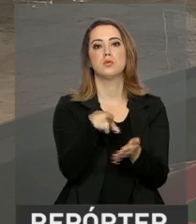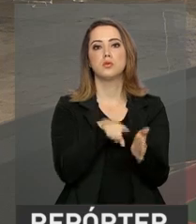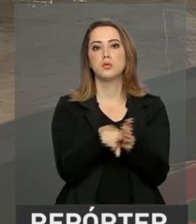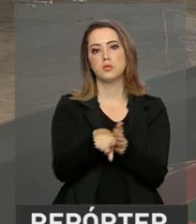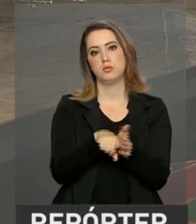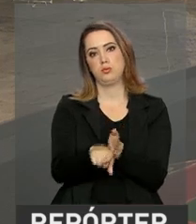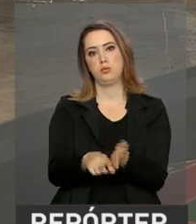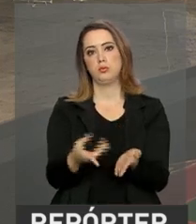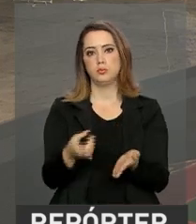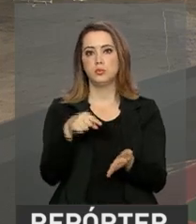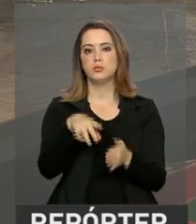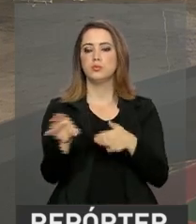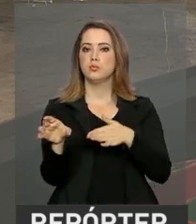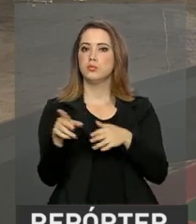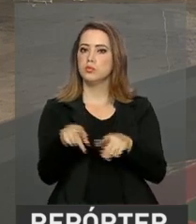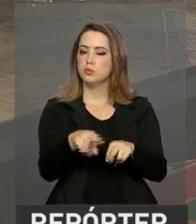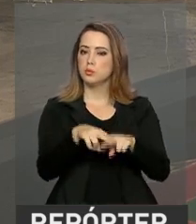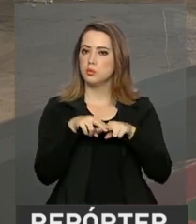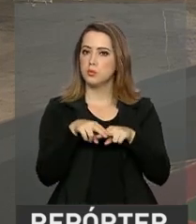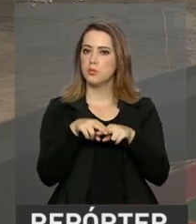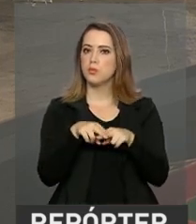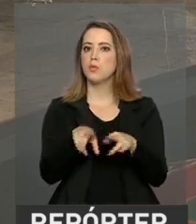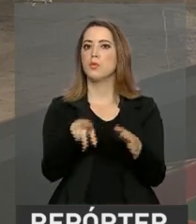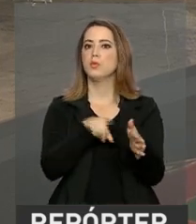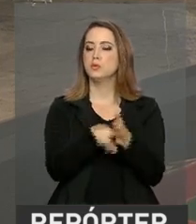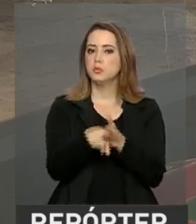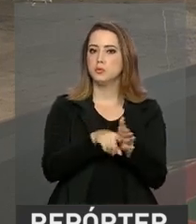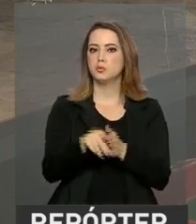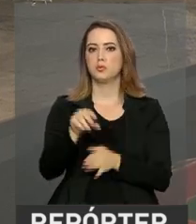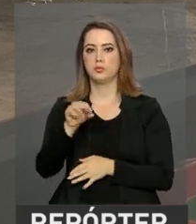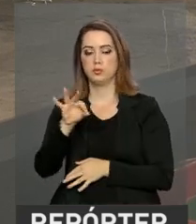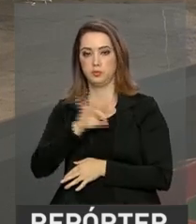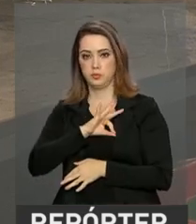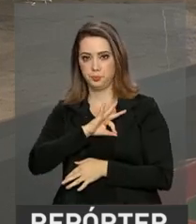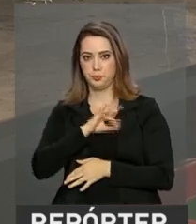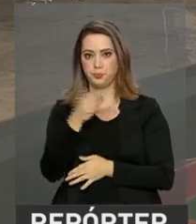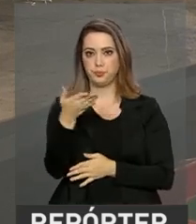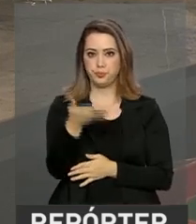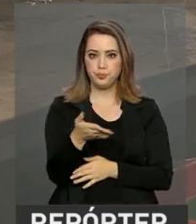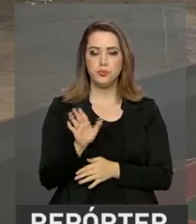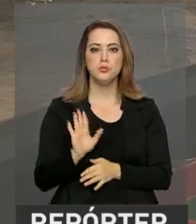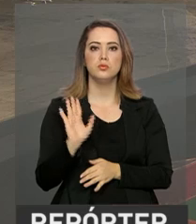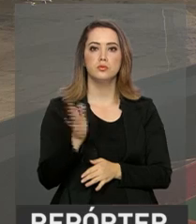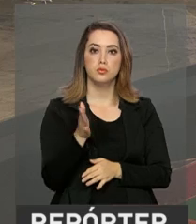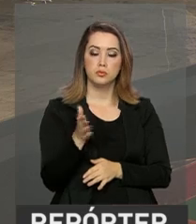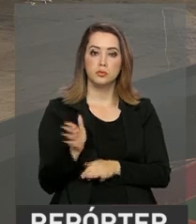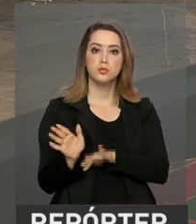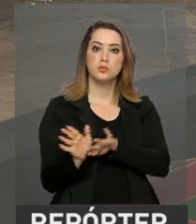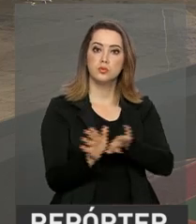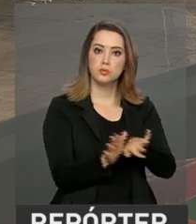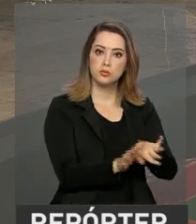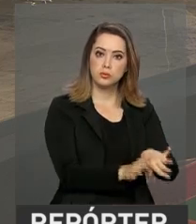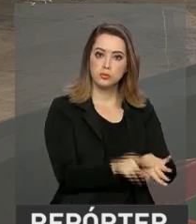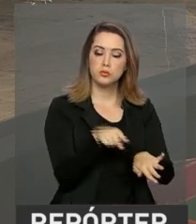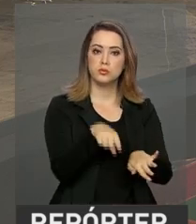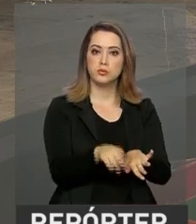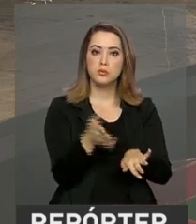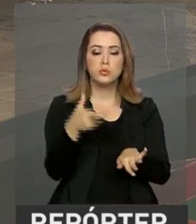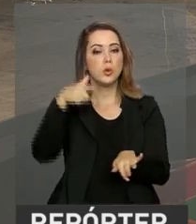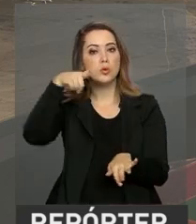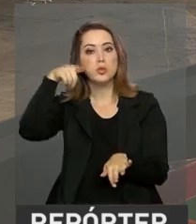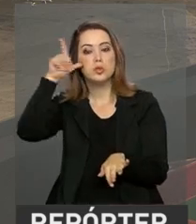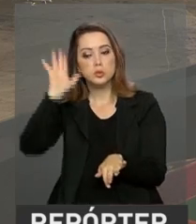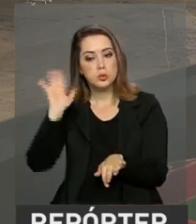estão sendo investigadas pela Operação Lava Jato. E, Renata, desde ontem, 1.200 homens das Forças Armadas